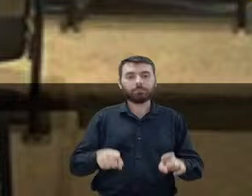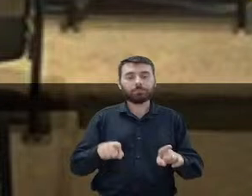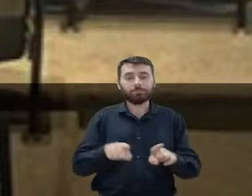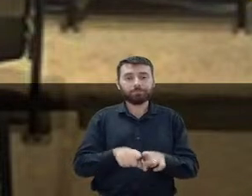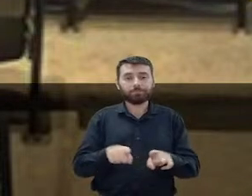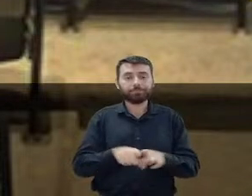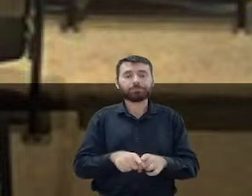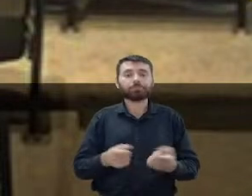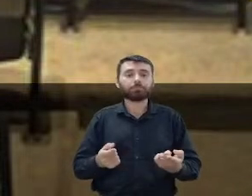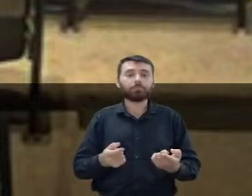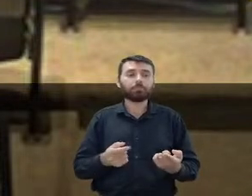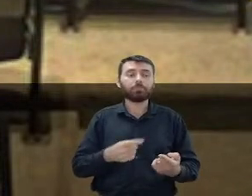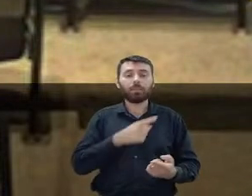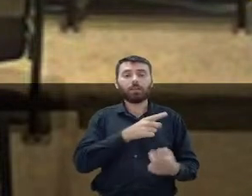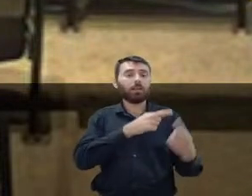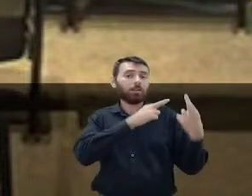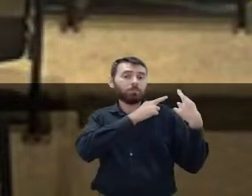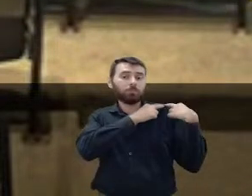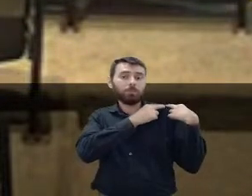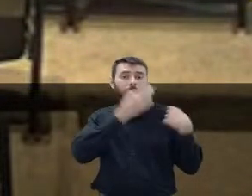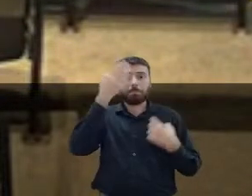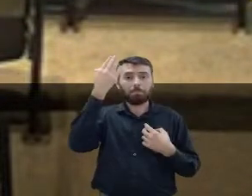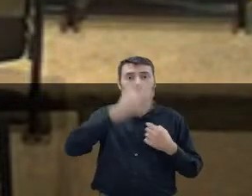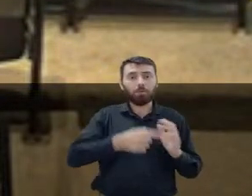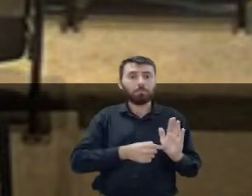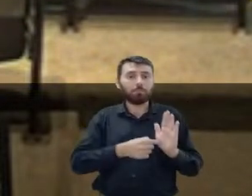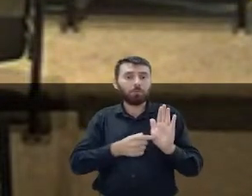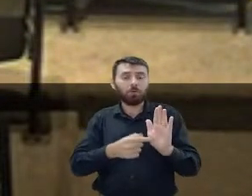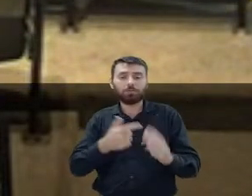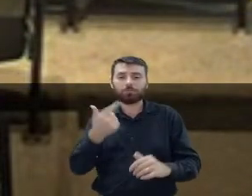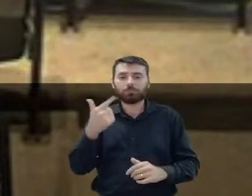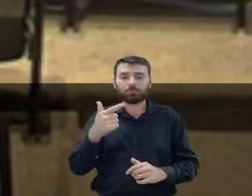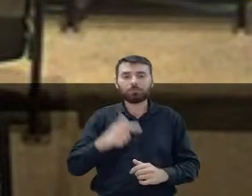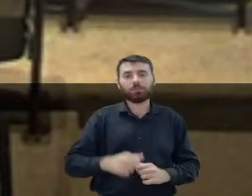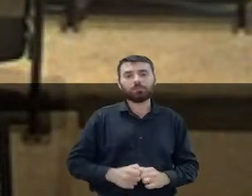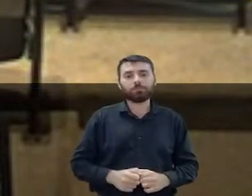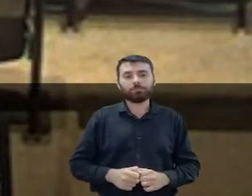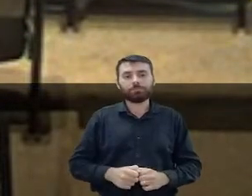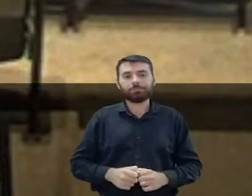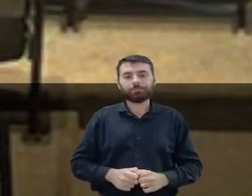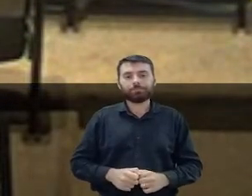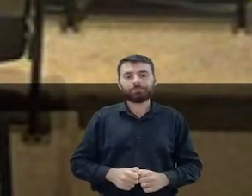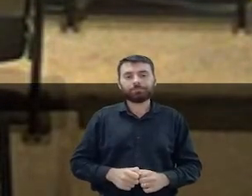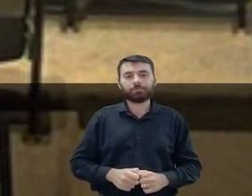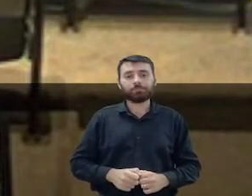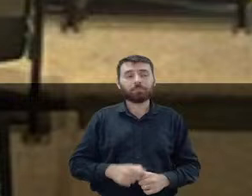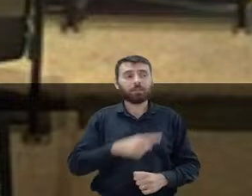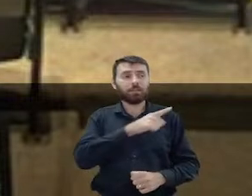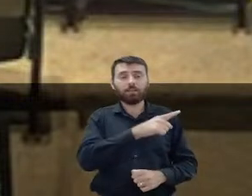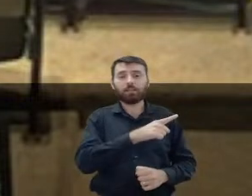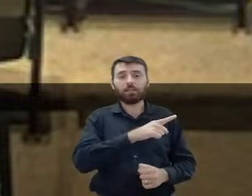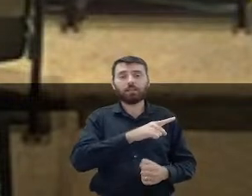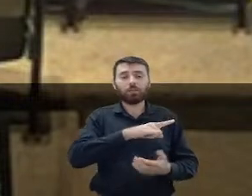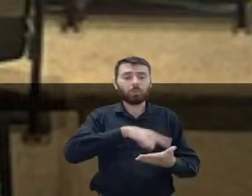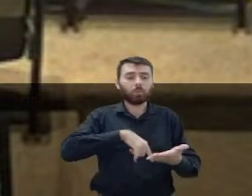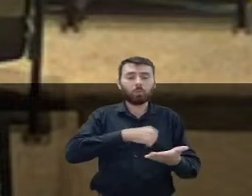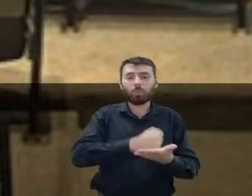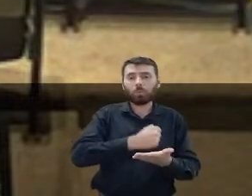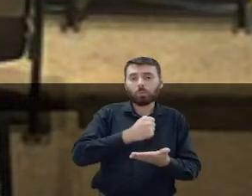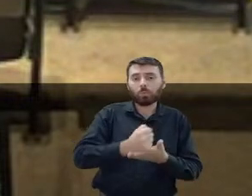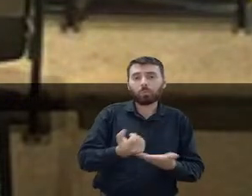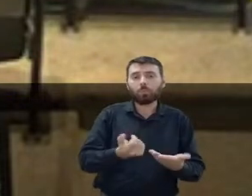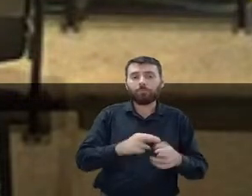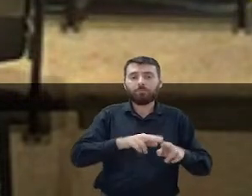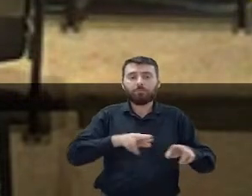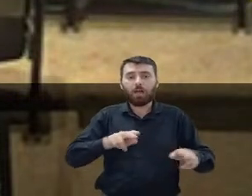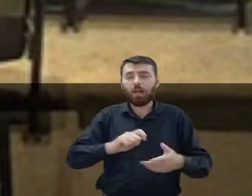CLT e tampouco no 373.2 do CPC. O réu não juntou nenhum recibo do alegado pagamento dos produtos